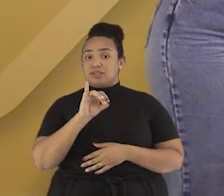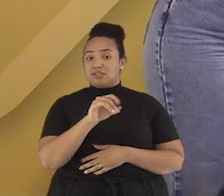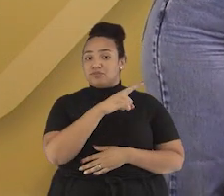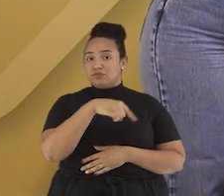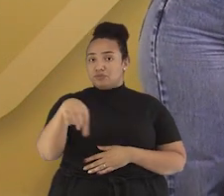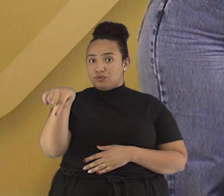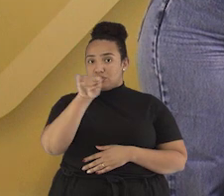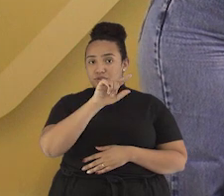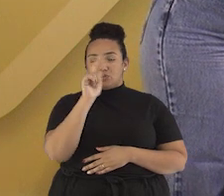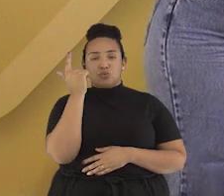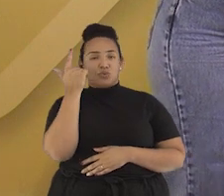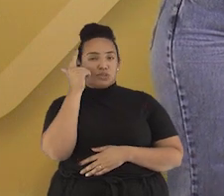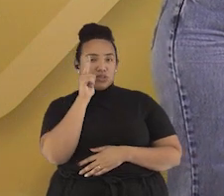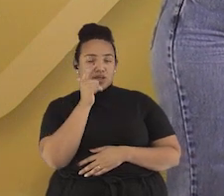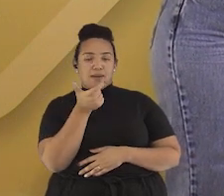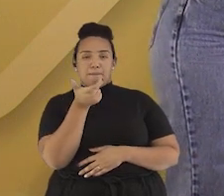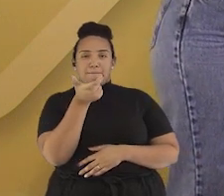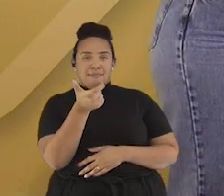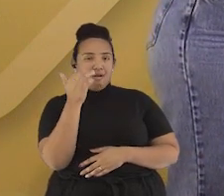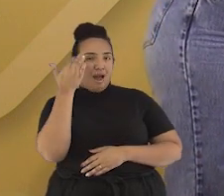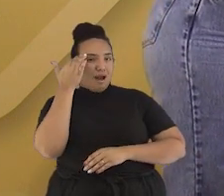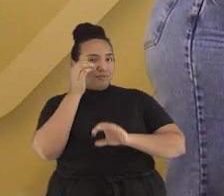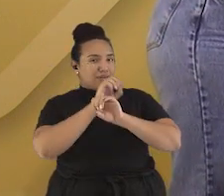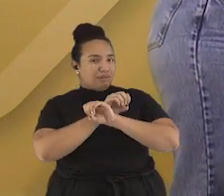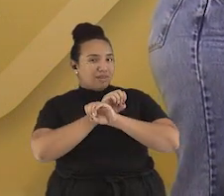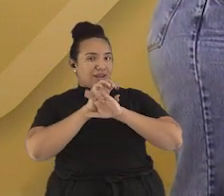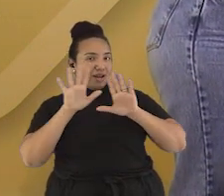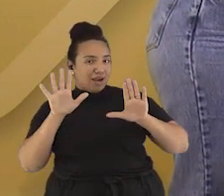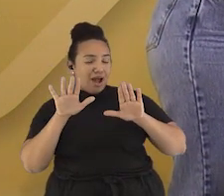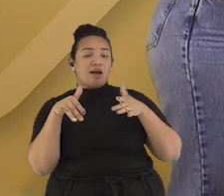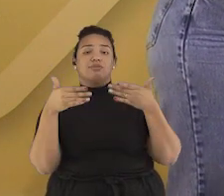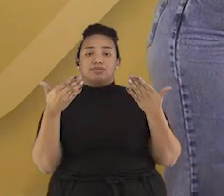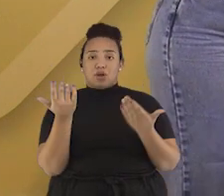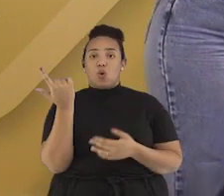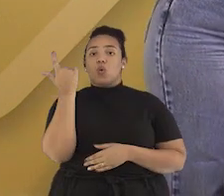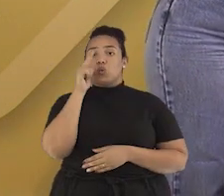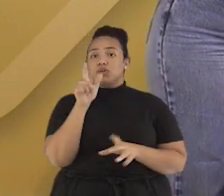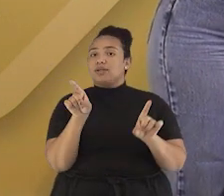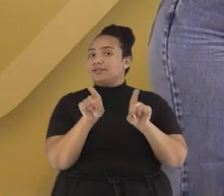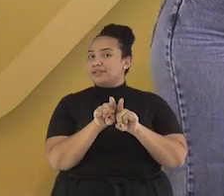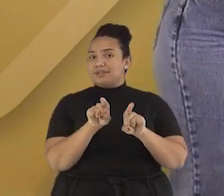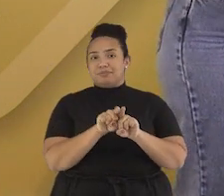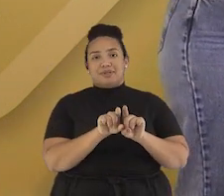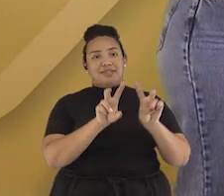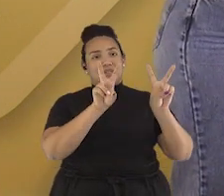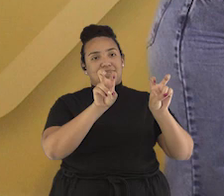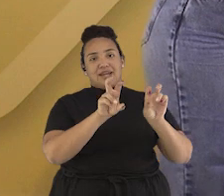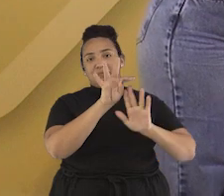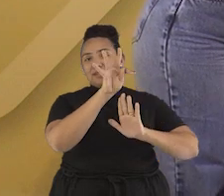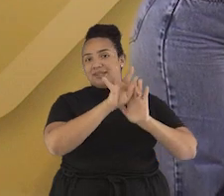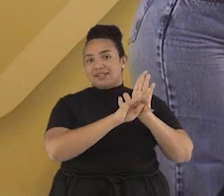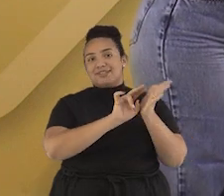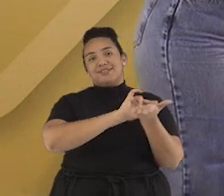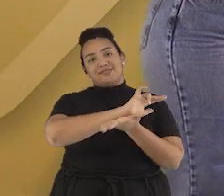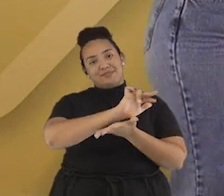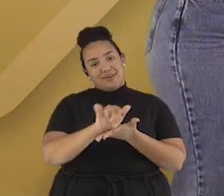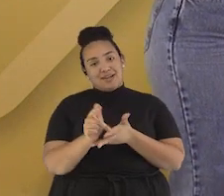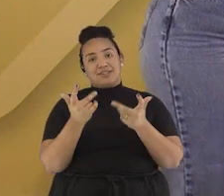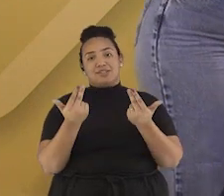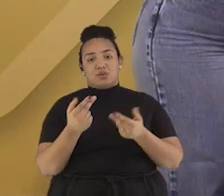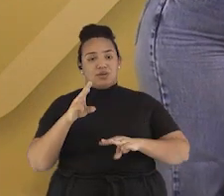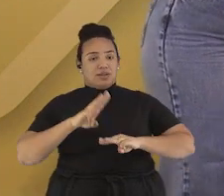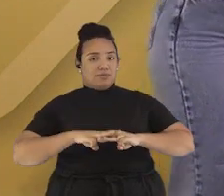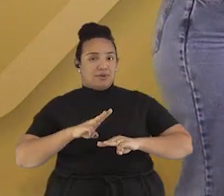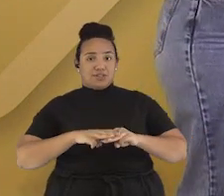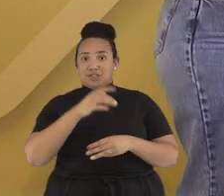matemática. Se todo mundo conseguir fazer a interpretação da palavra, a gente consegue entender todos os